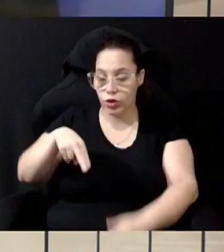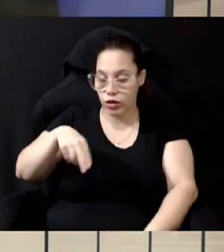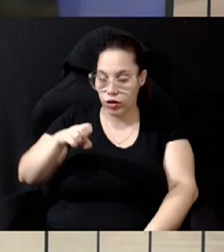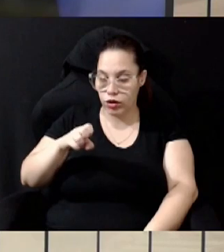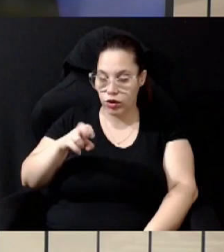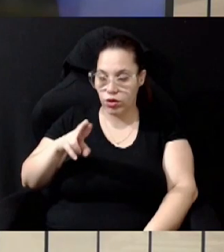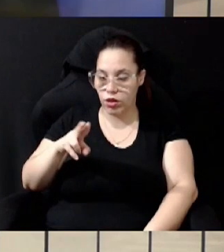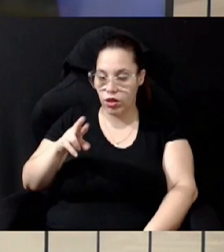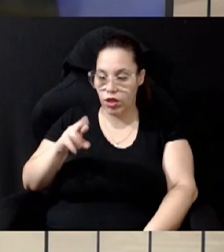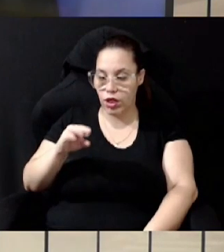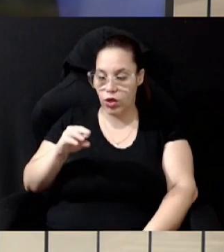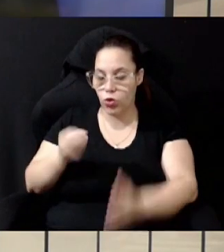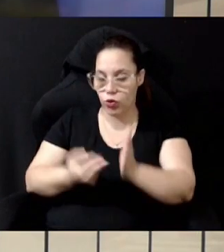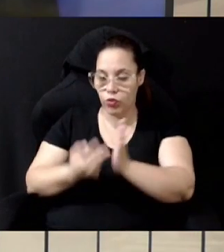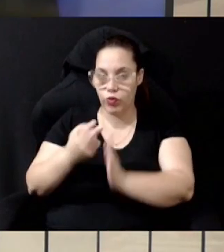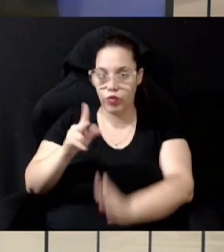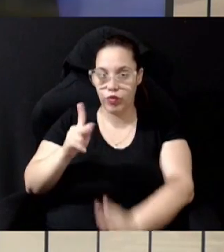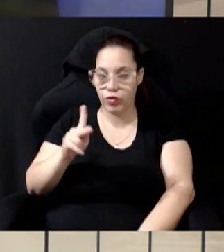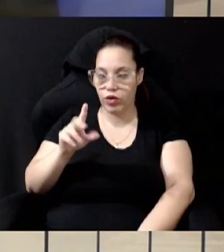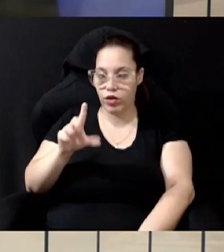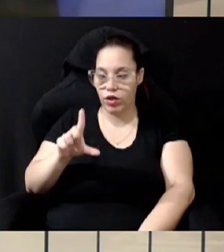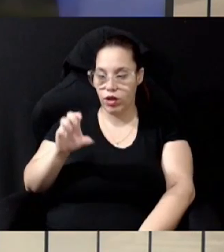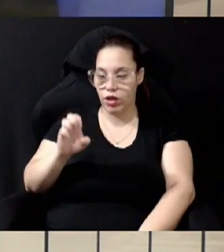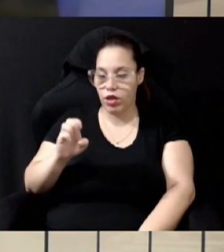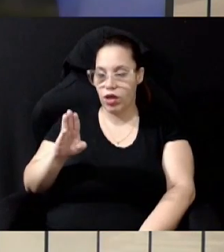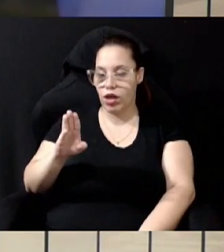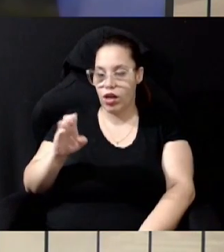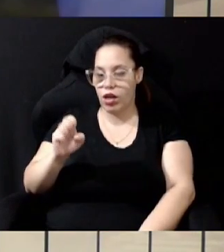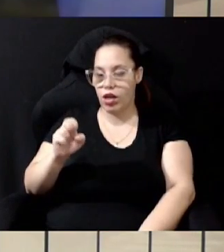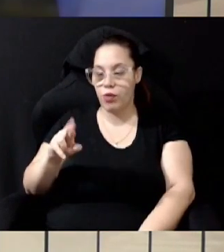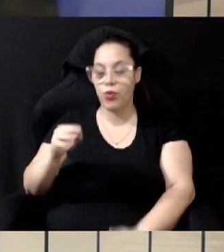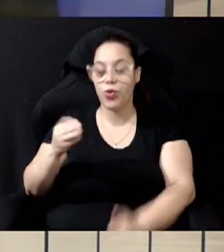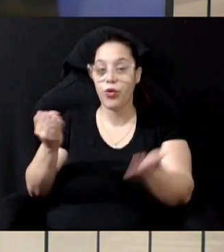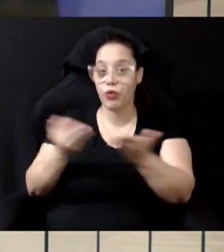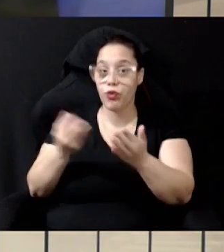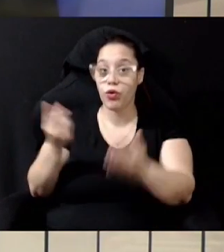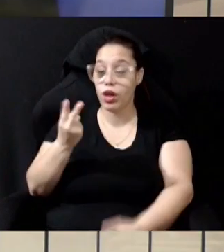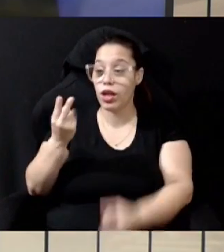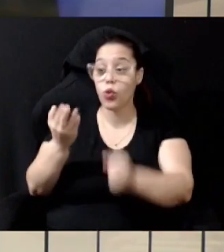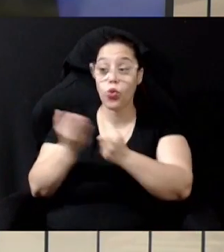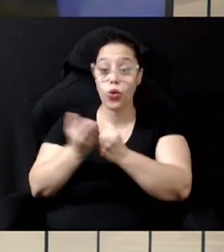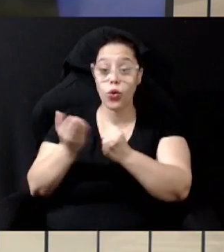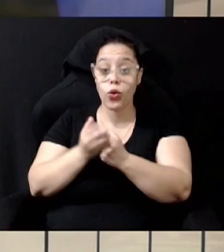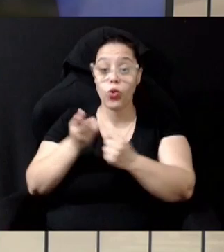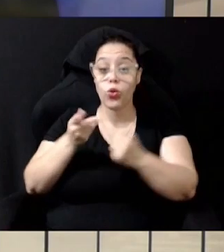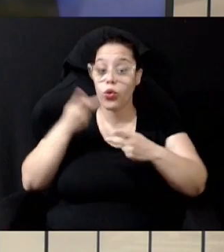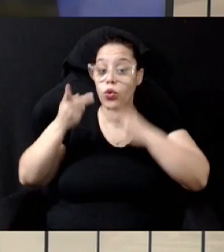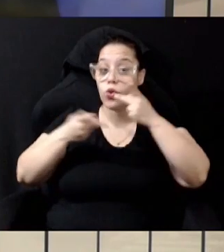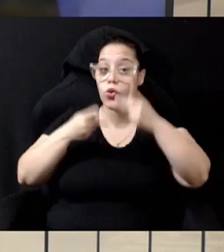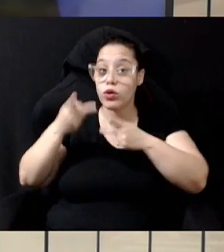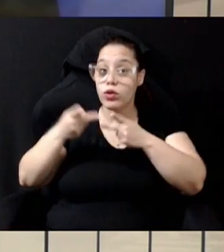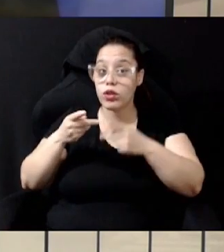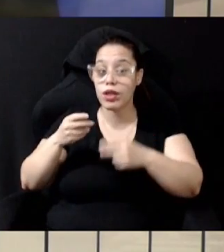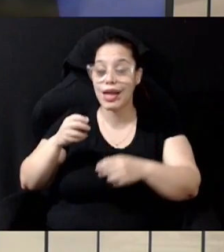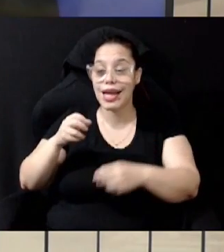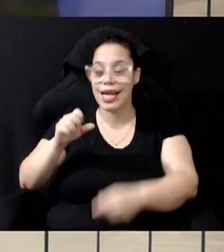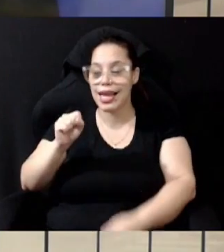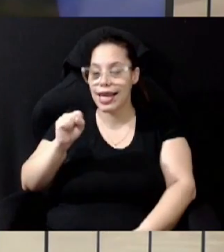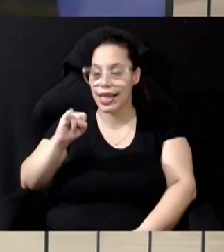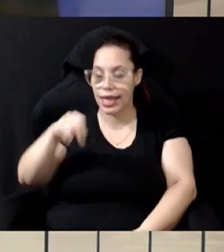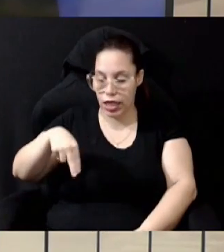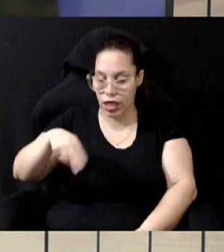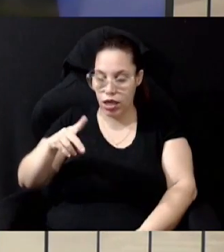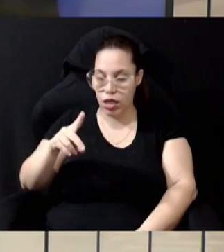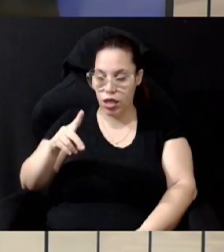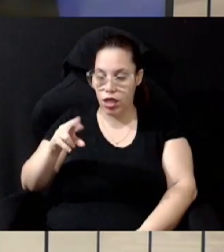Dr. Kleber Duarte. Doutor, agora neste segundo bloco nós vamos falar sobre essa síndrome, a síndrome das